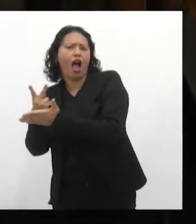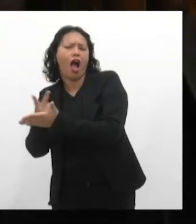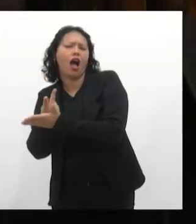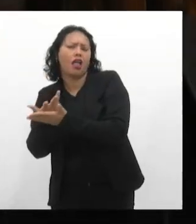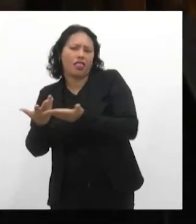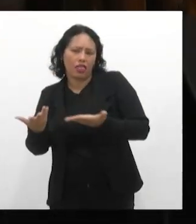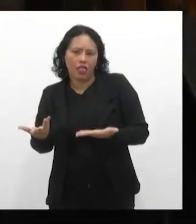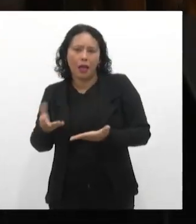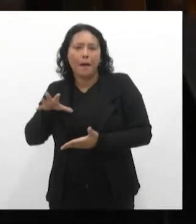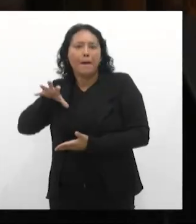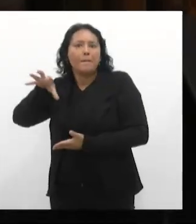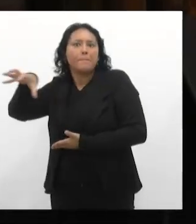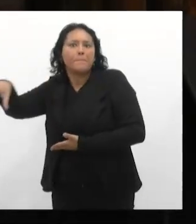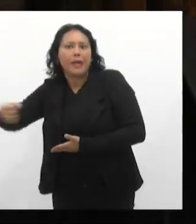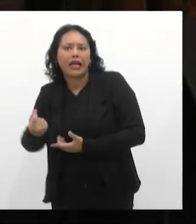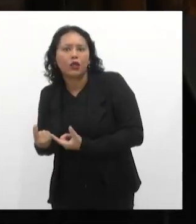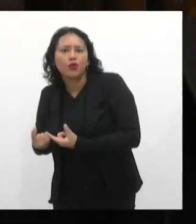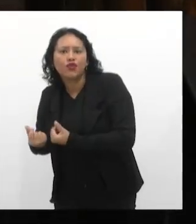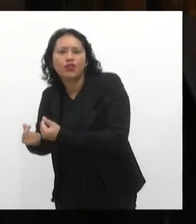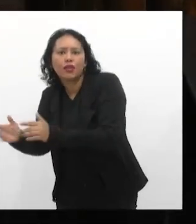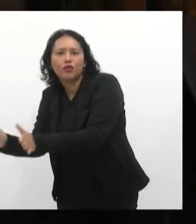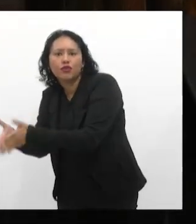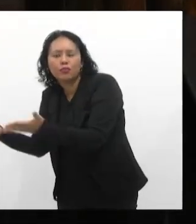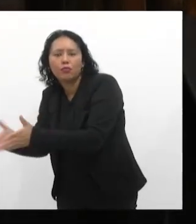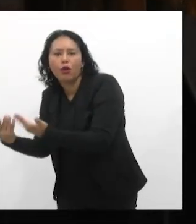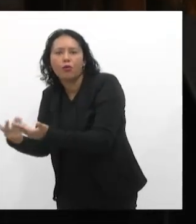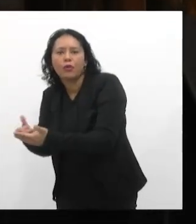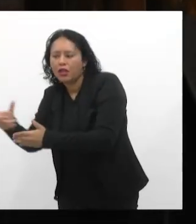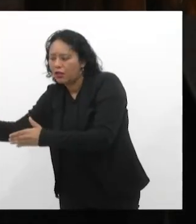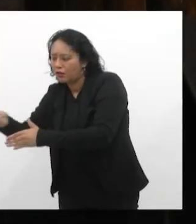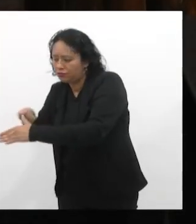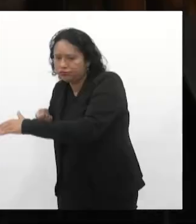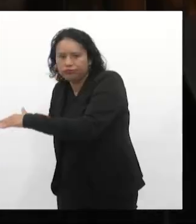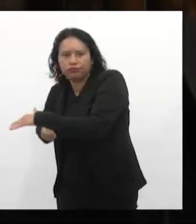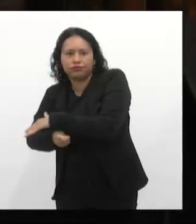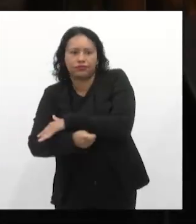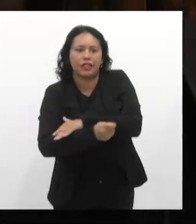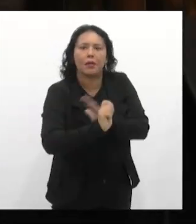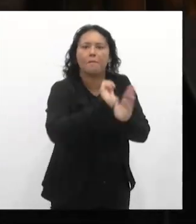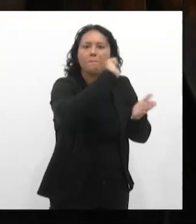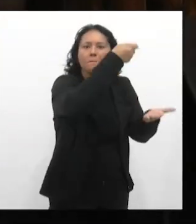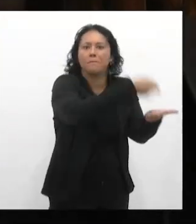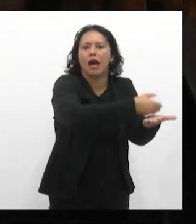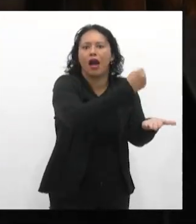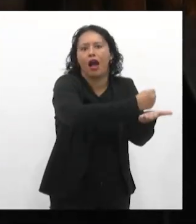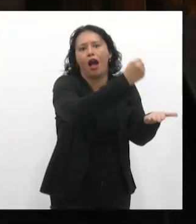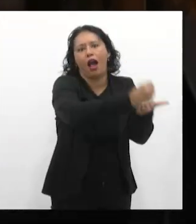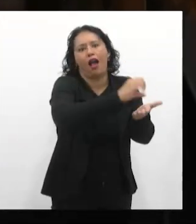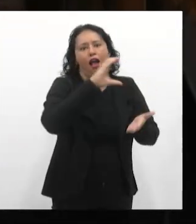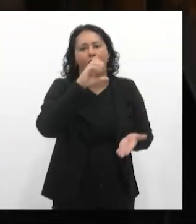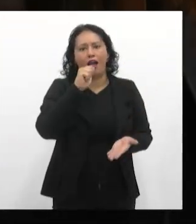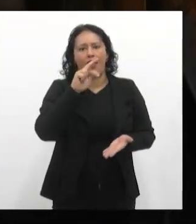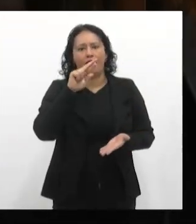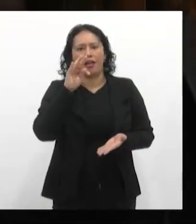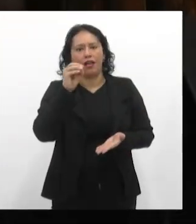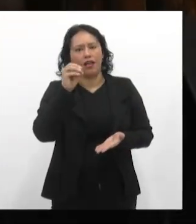está tirando dinheiro de pobre para botar numa categoria que já é extremamente rica. Então, nesse sentido, é fundamental